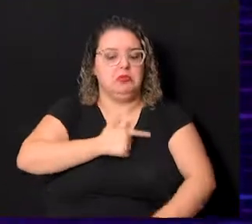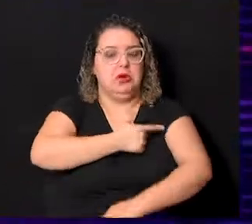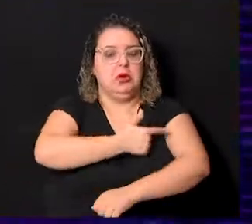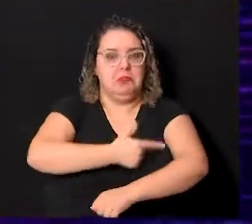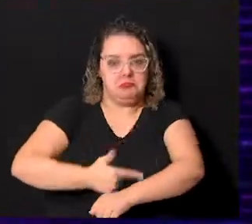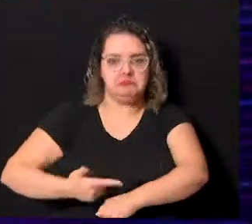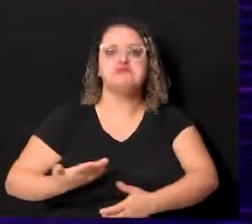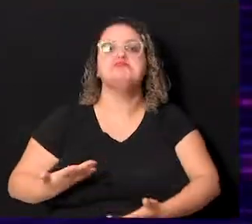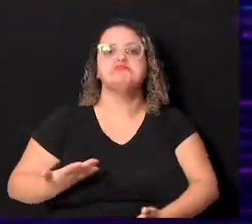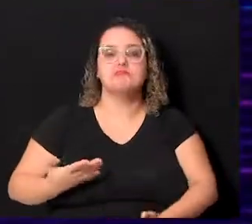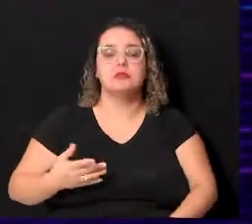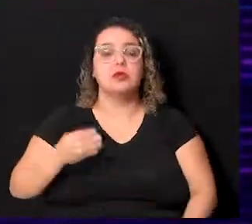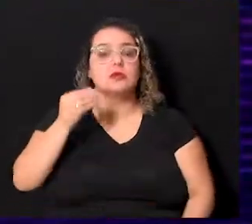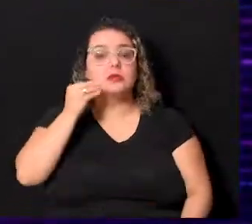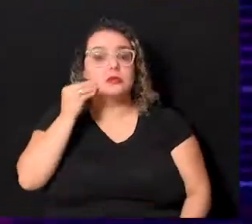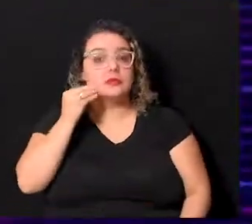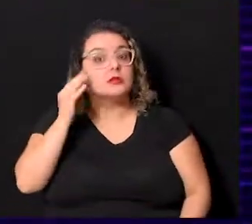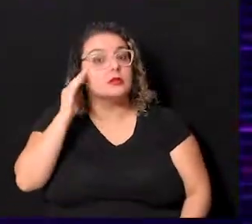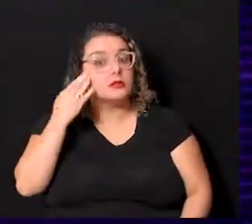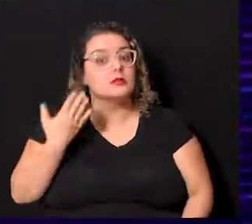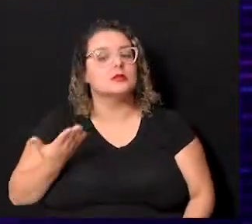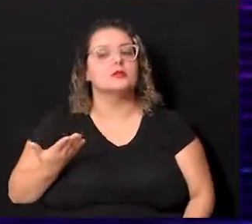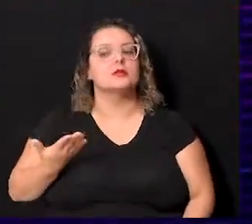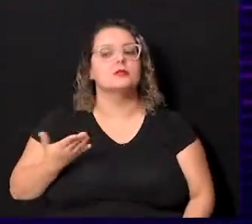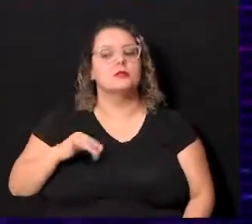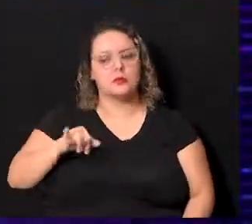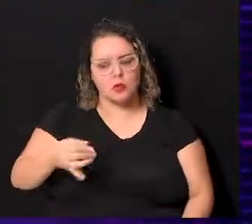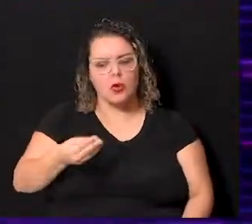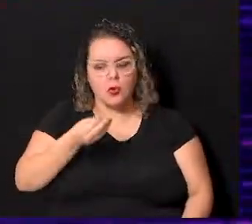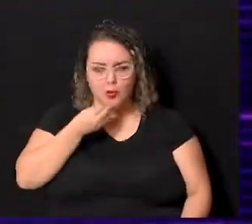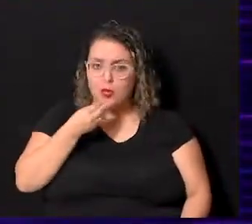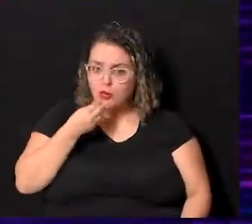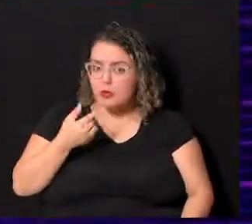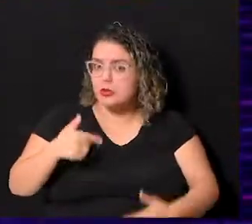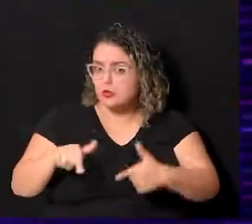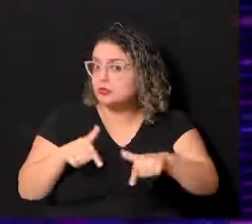se entender com aquilo, que era uma ótima oportunidade de negócios, uma